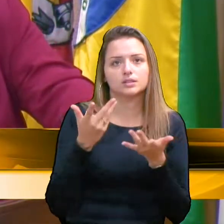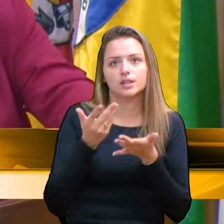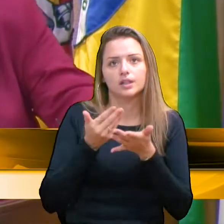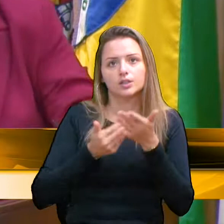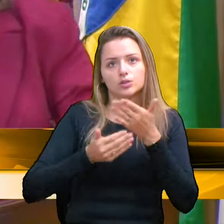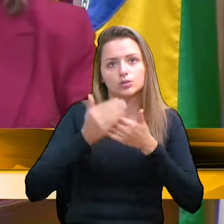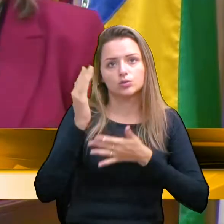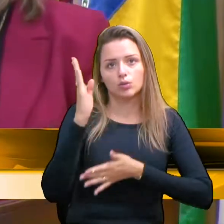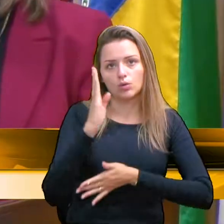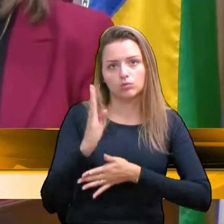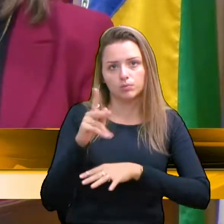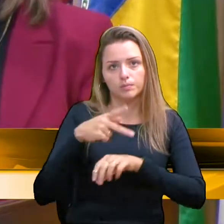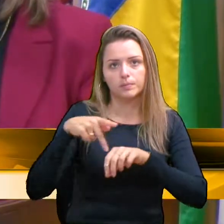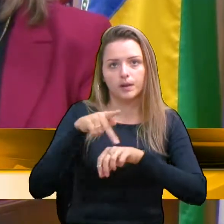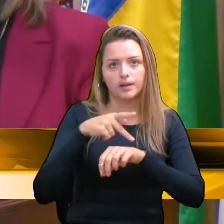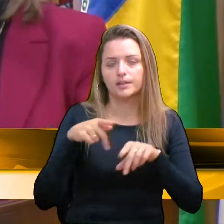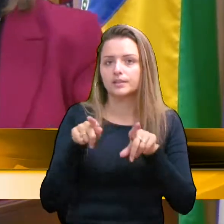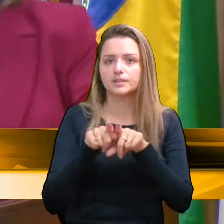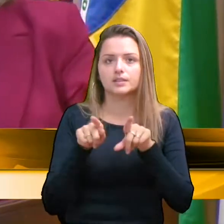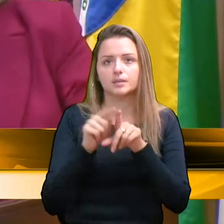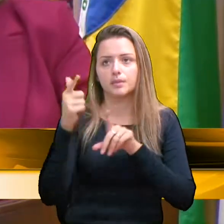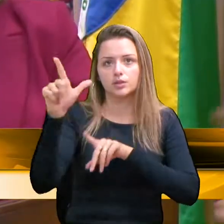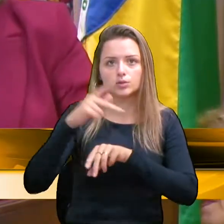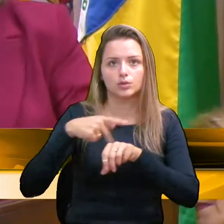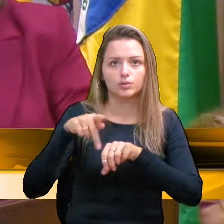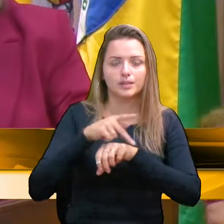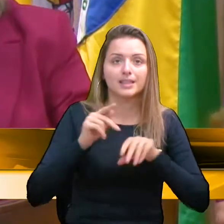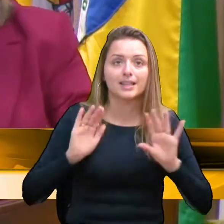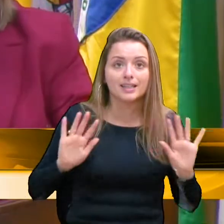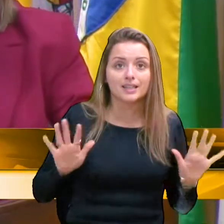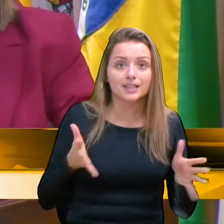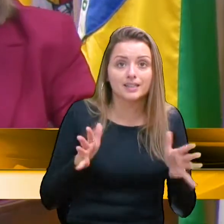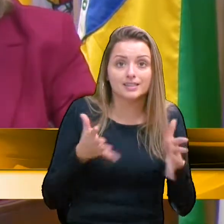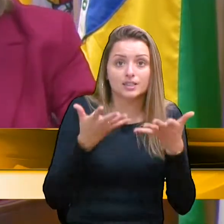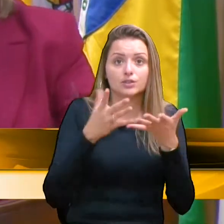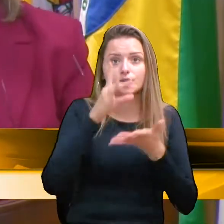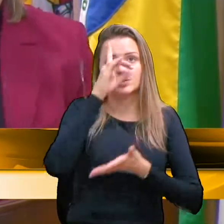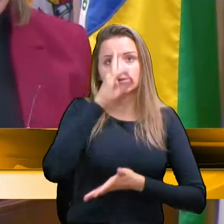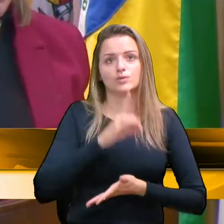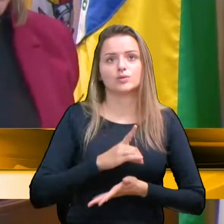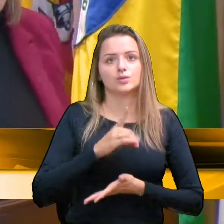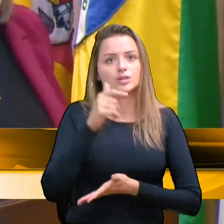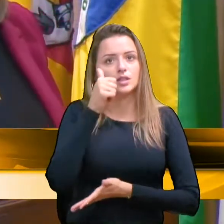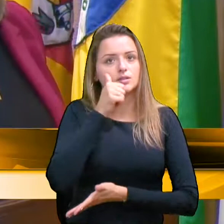em busca da promoção dos direitos da mulher.